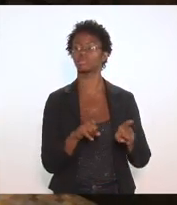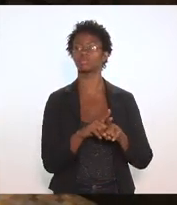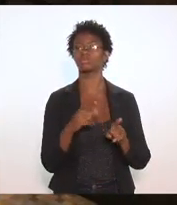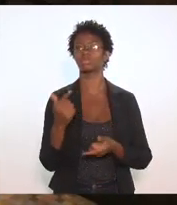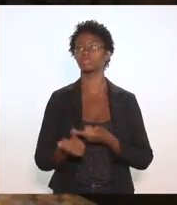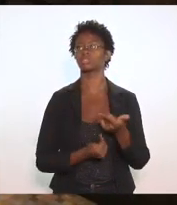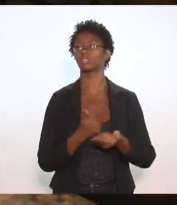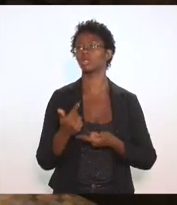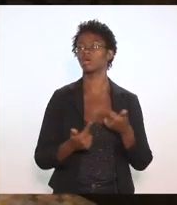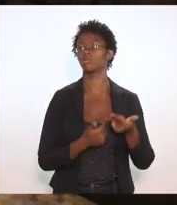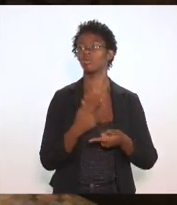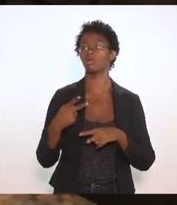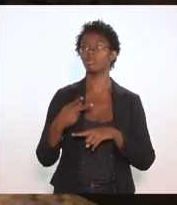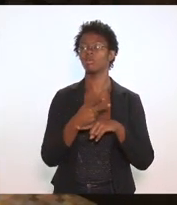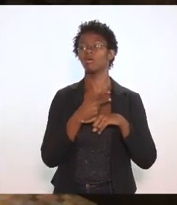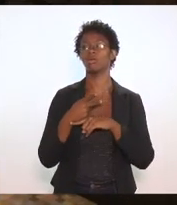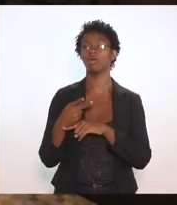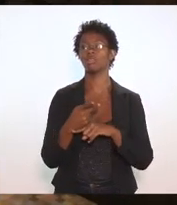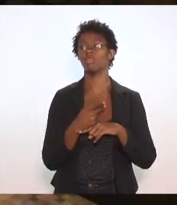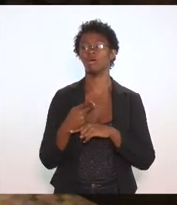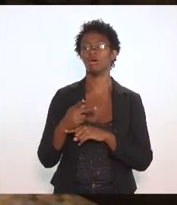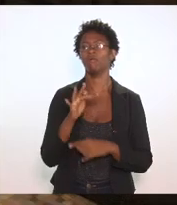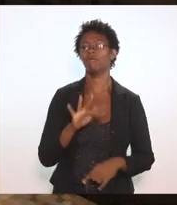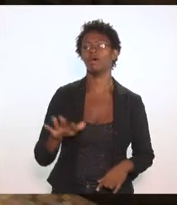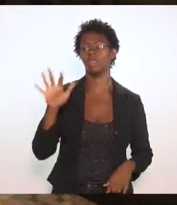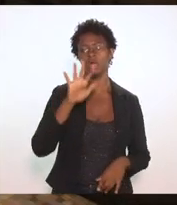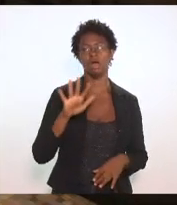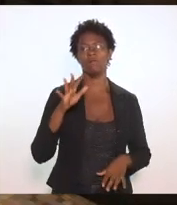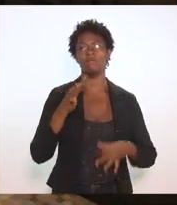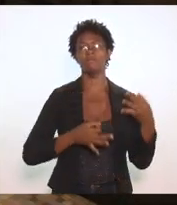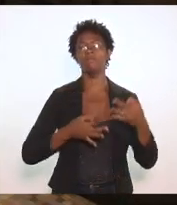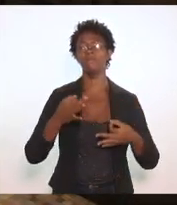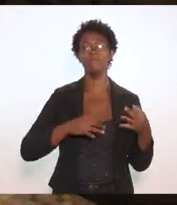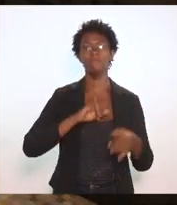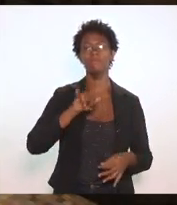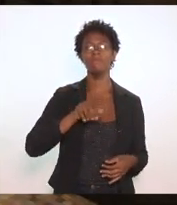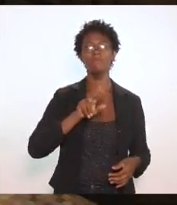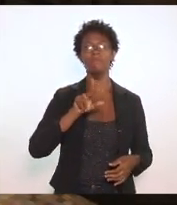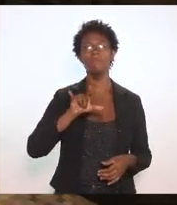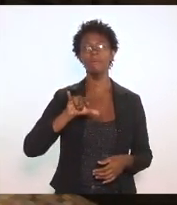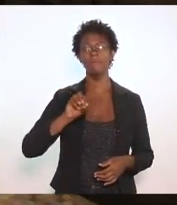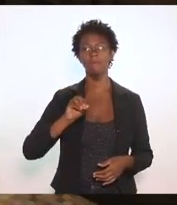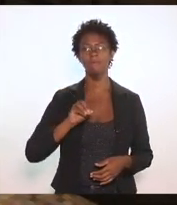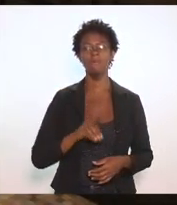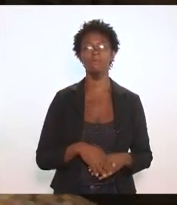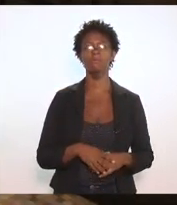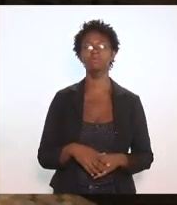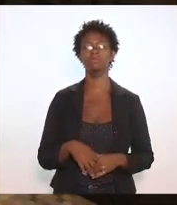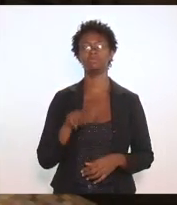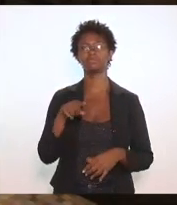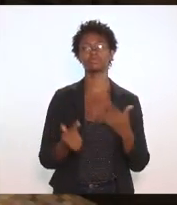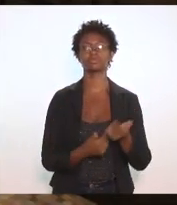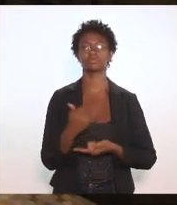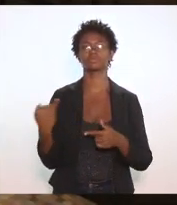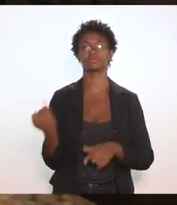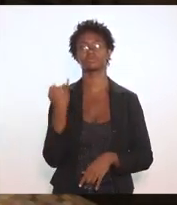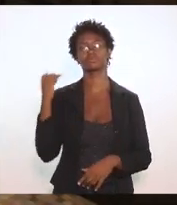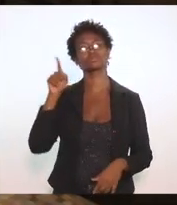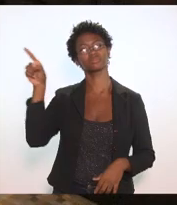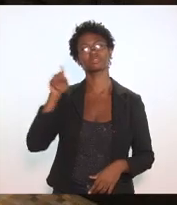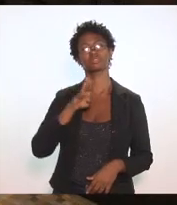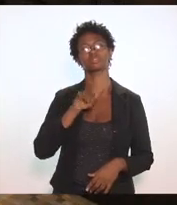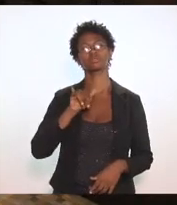do Procurador-Geral, do Procurador Federal de Justiça, Júlio José Araújo Júnior, que faz um trabalho importantíssimo na Baixada